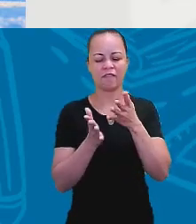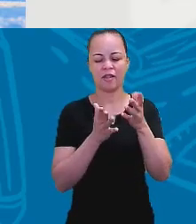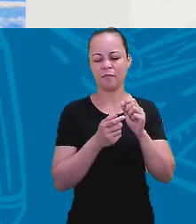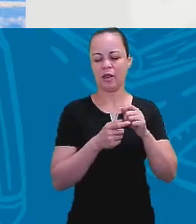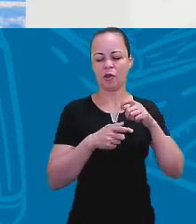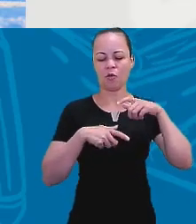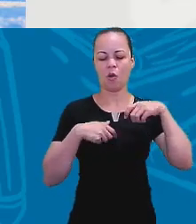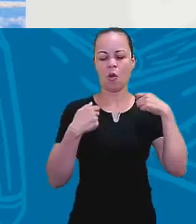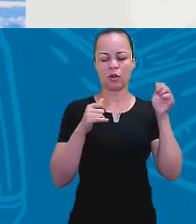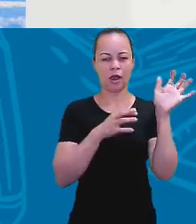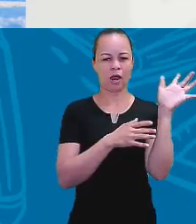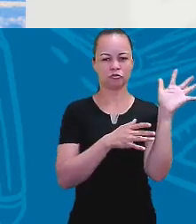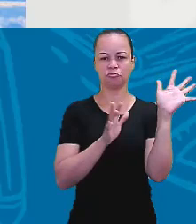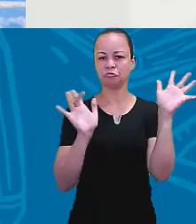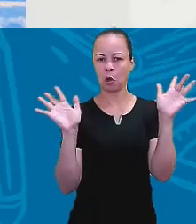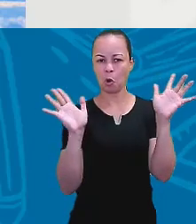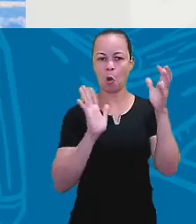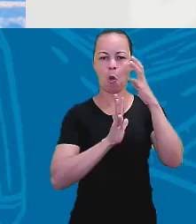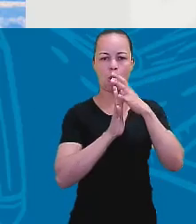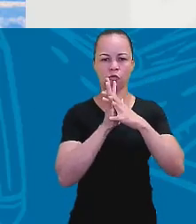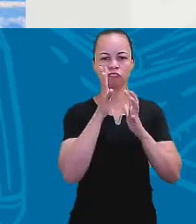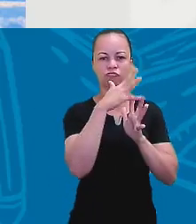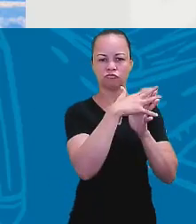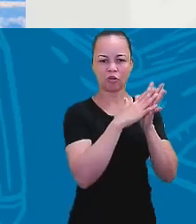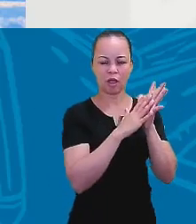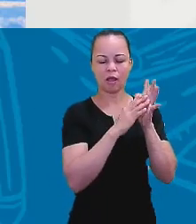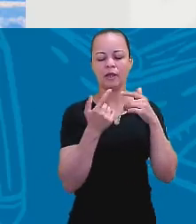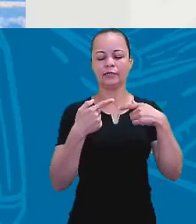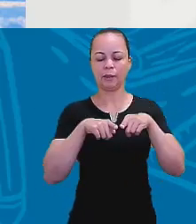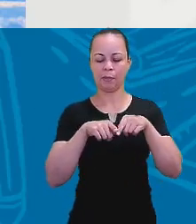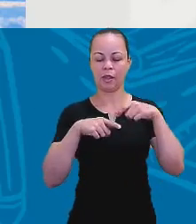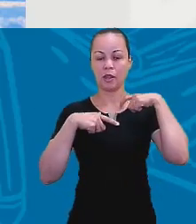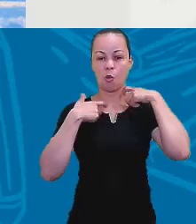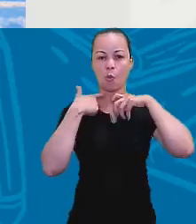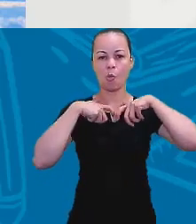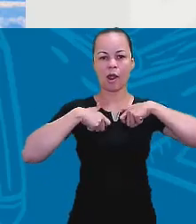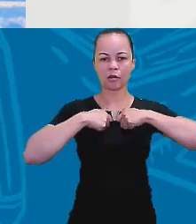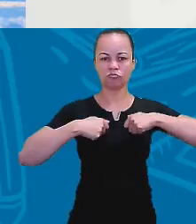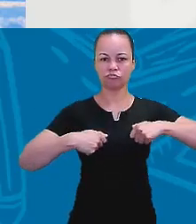colocam o cachecol. Olha só como esse boneco fica, né? Ficou duas